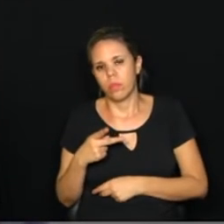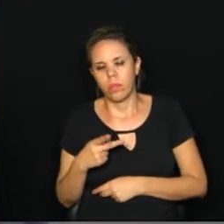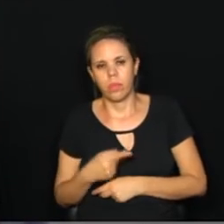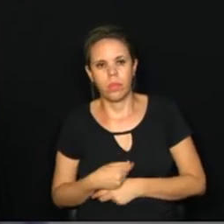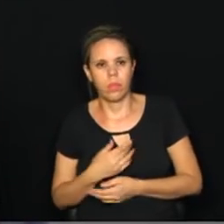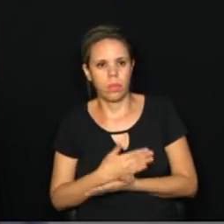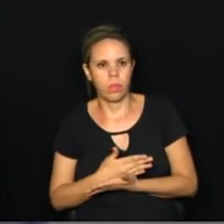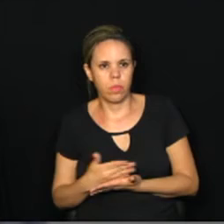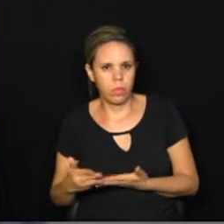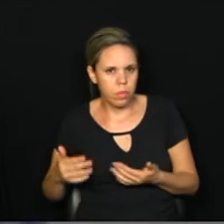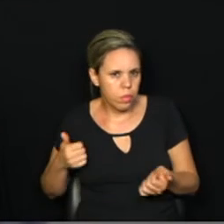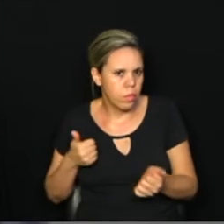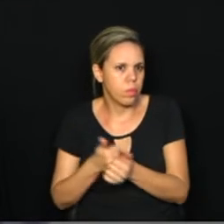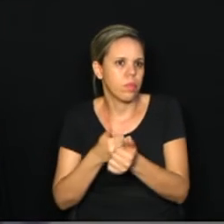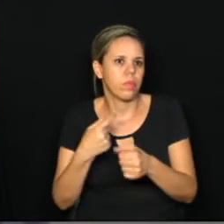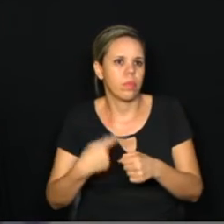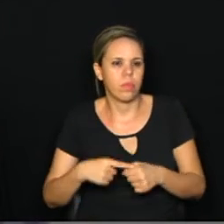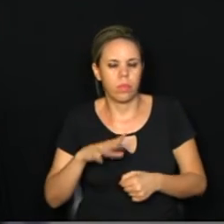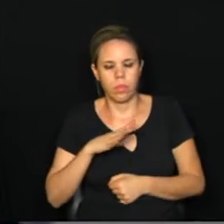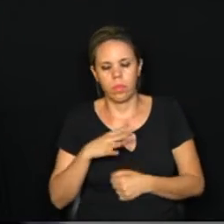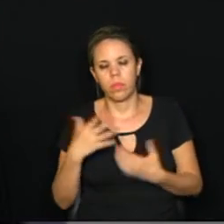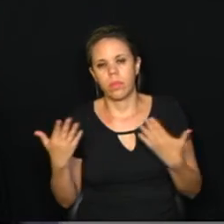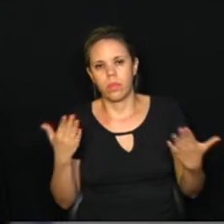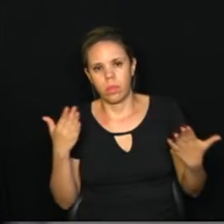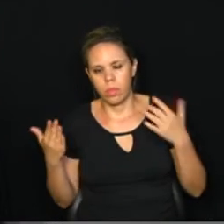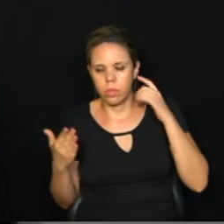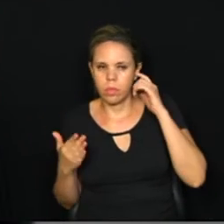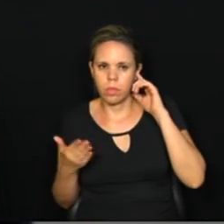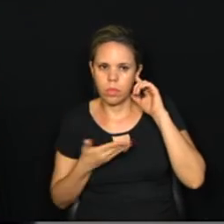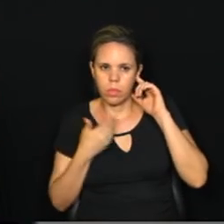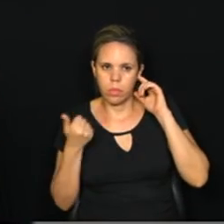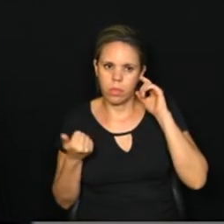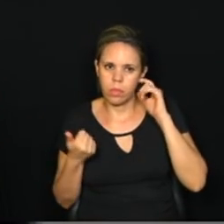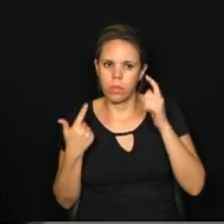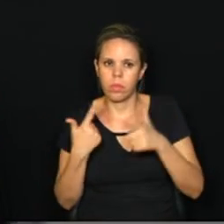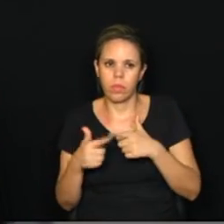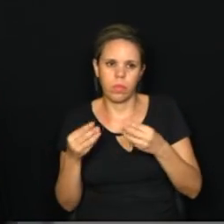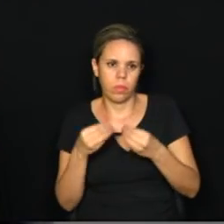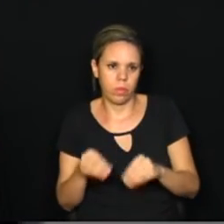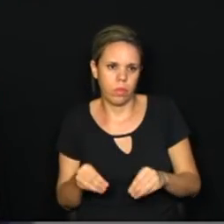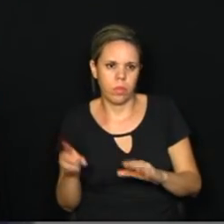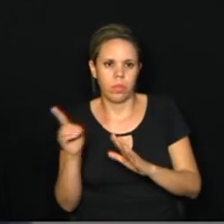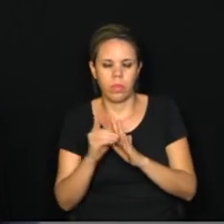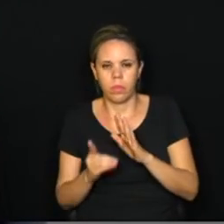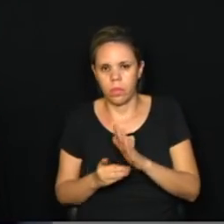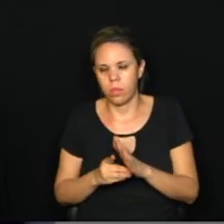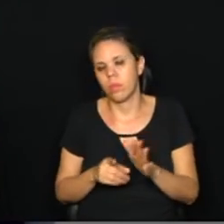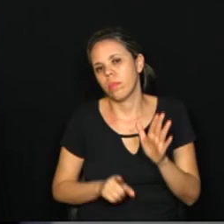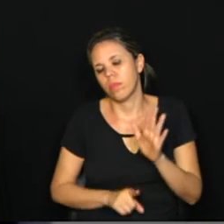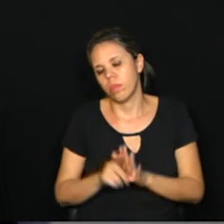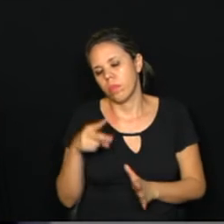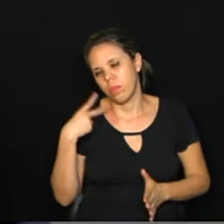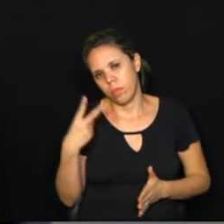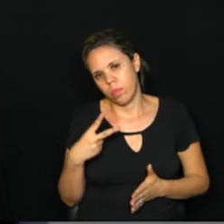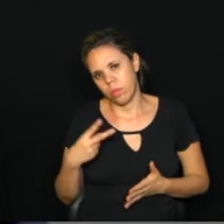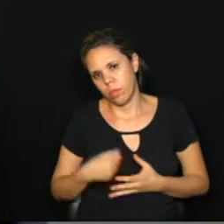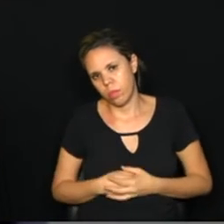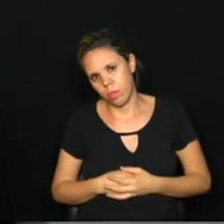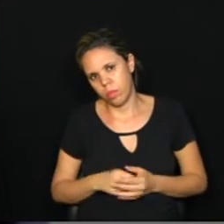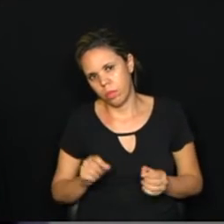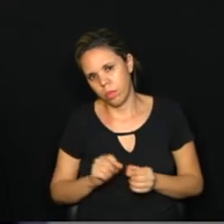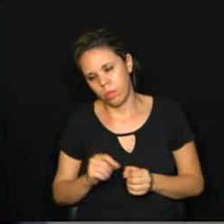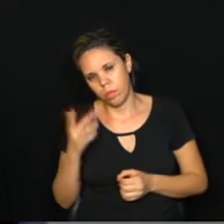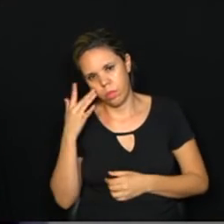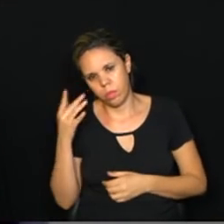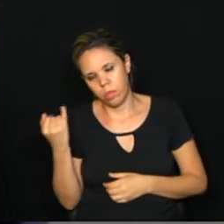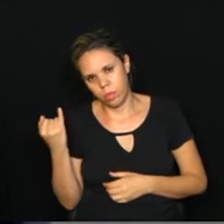comece a acompanhar dentro dos municípios qual é a vantagem ou a desvantagem de uma decretação, com essa pergunta que o vereador fez, e acho que ela